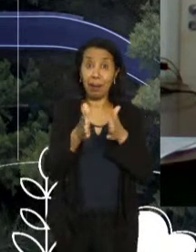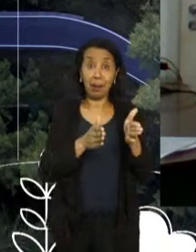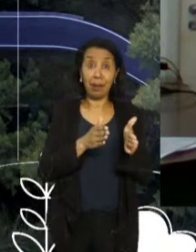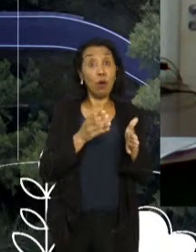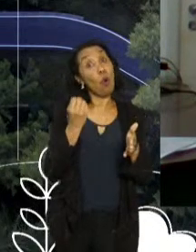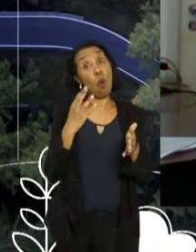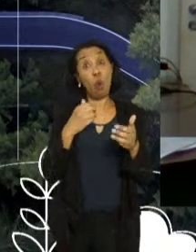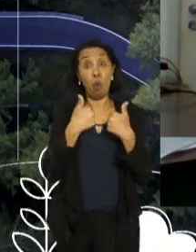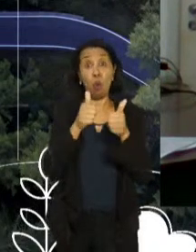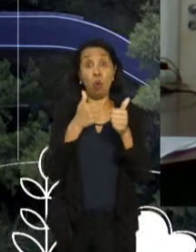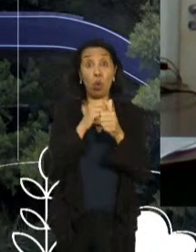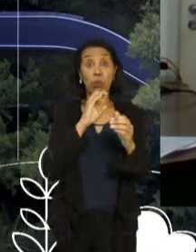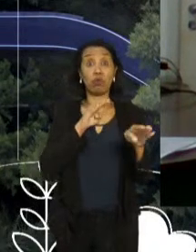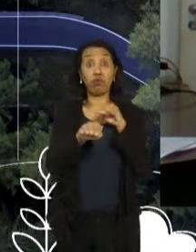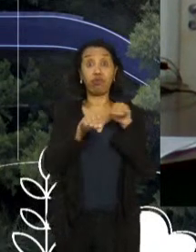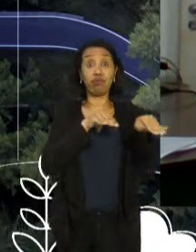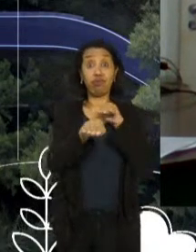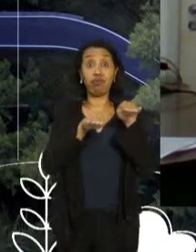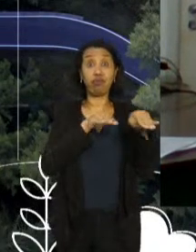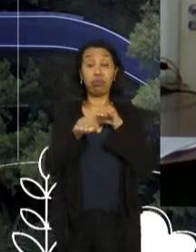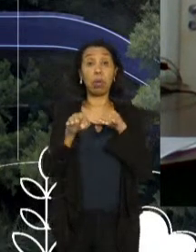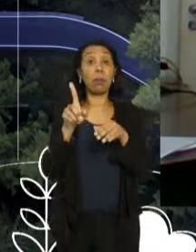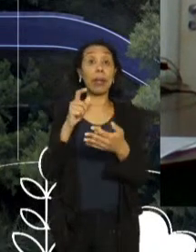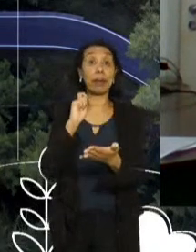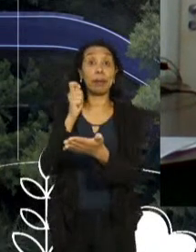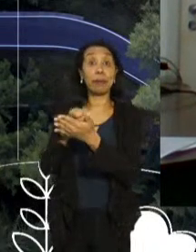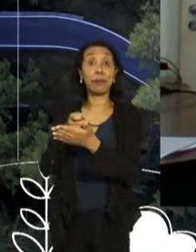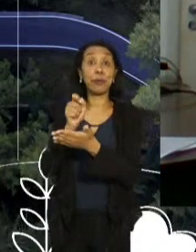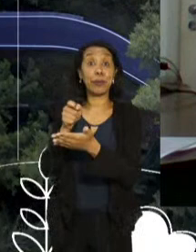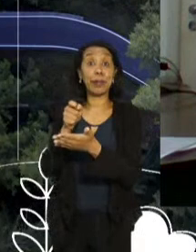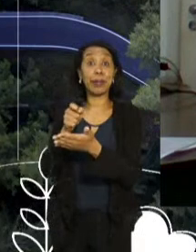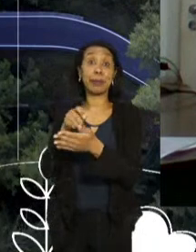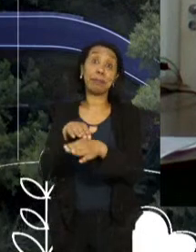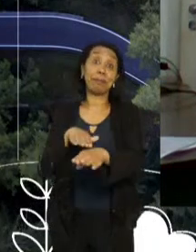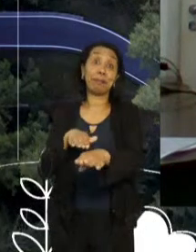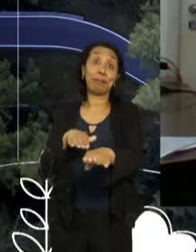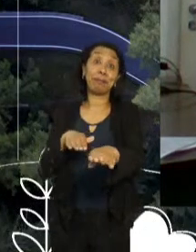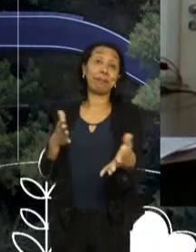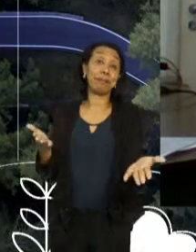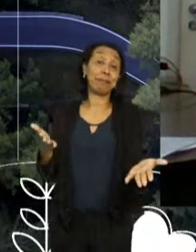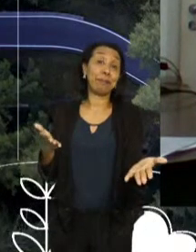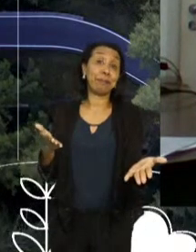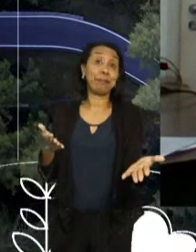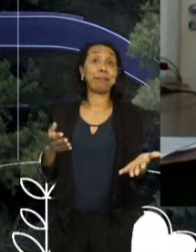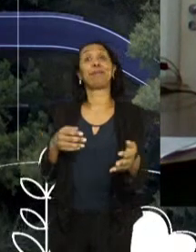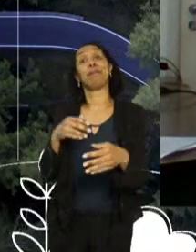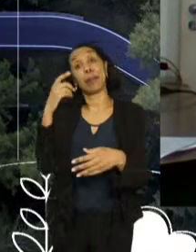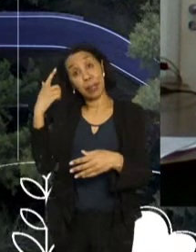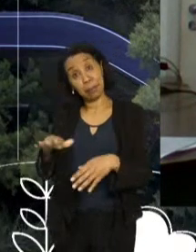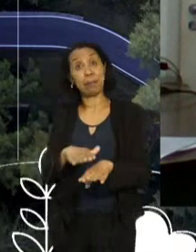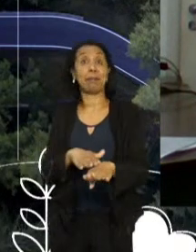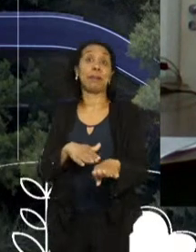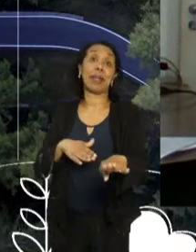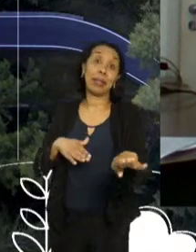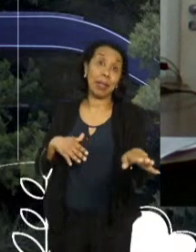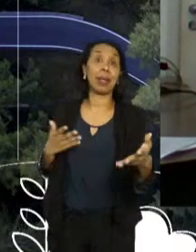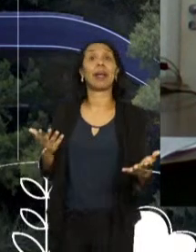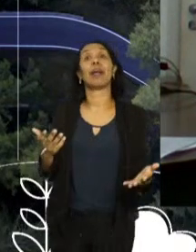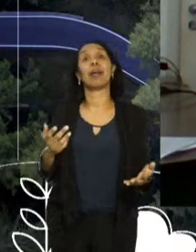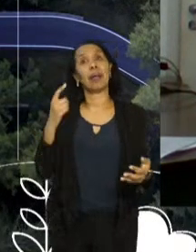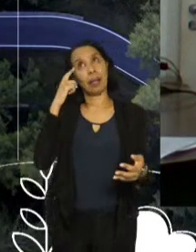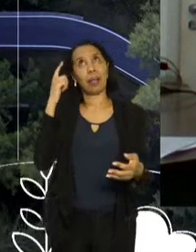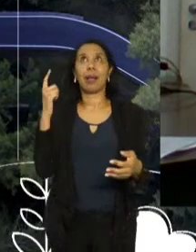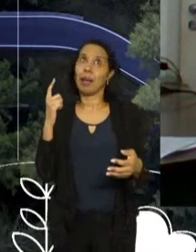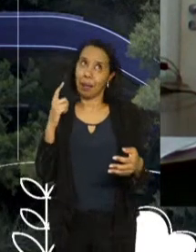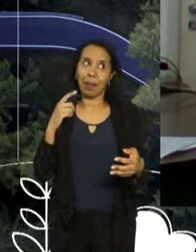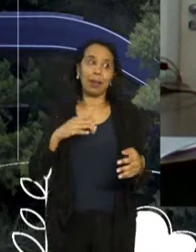alta eficiência, mas a gente investiu em fazer transporte individual, criando a indução do tráfego, ou seja, você faz uma avenida, mais